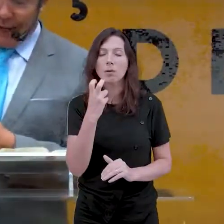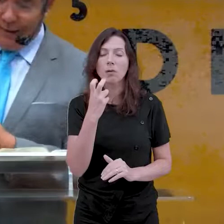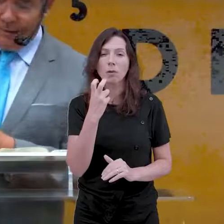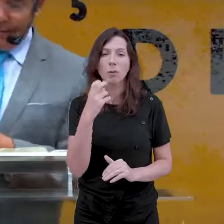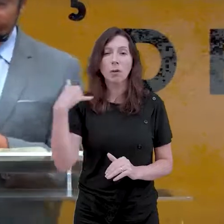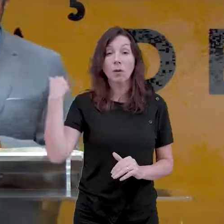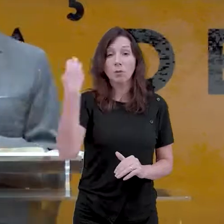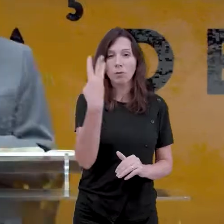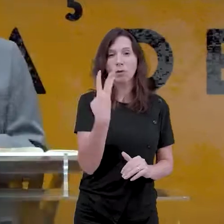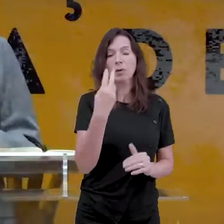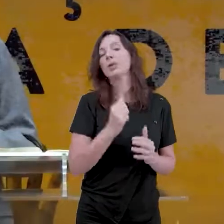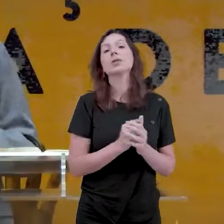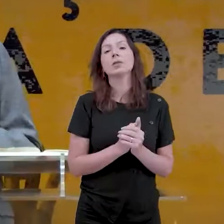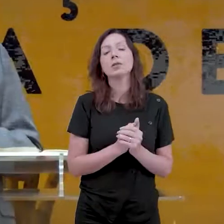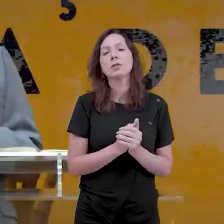Louis Braille,